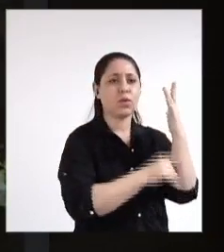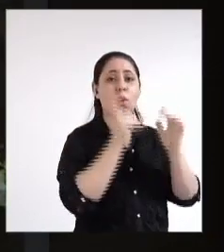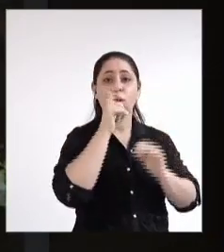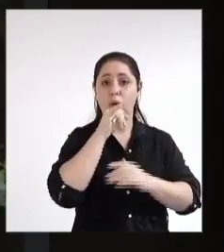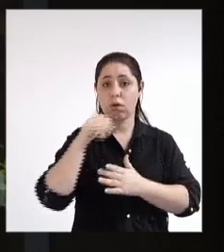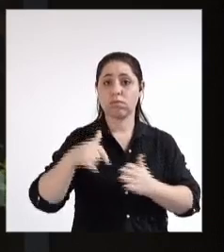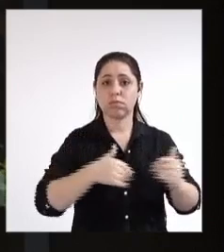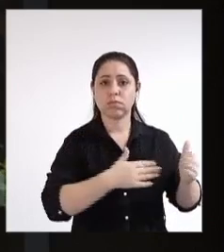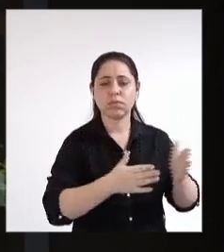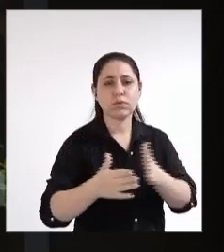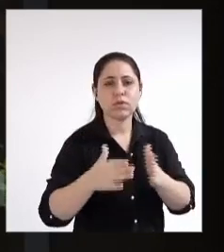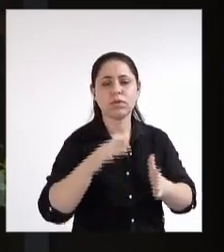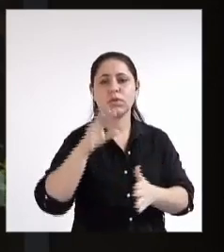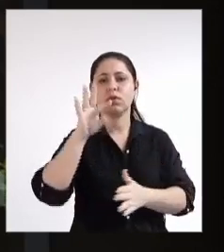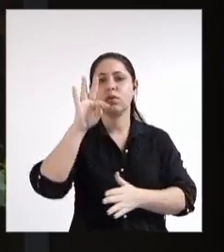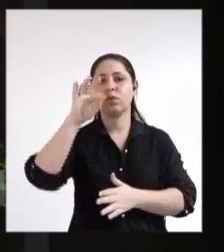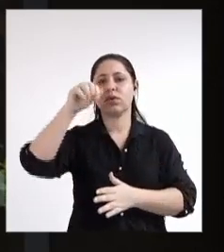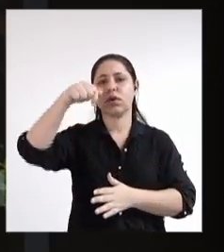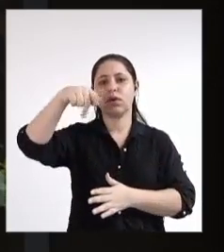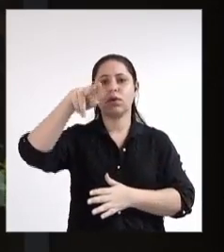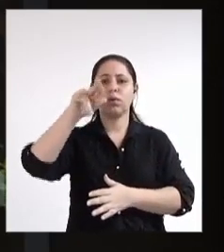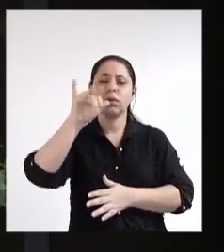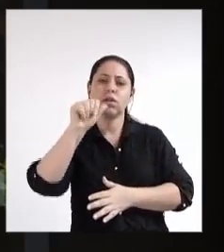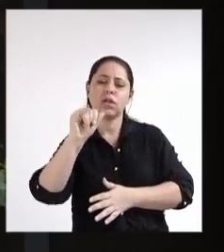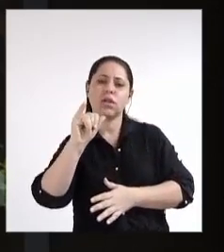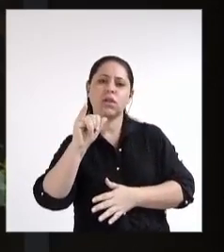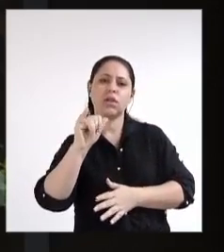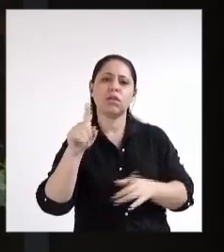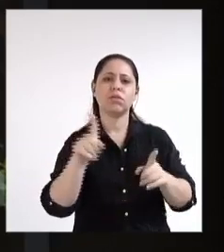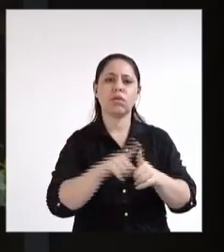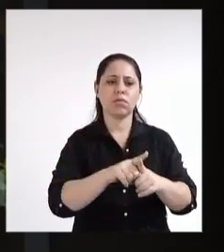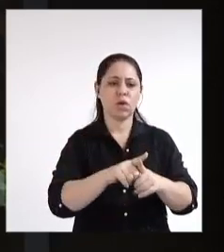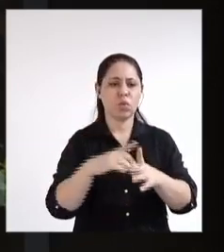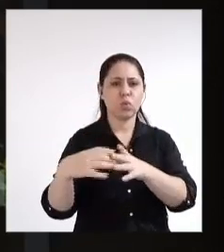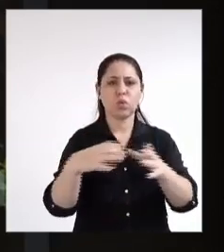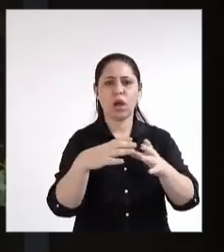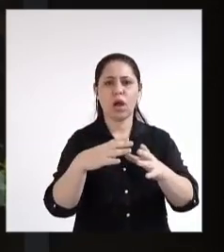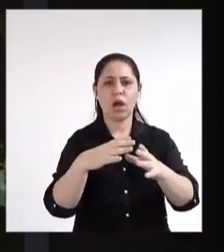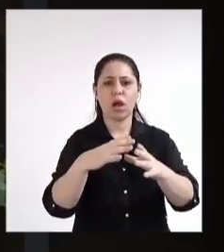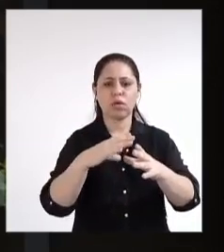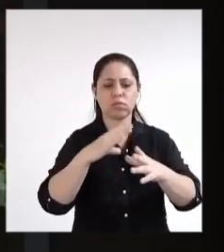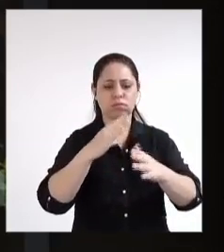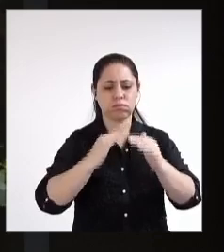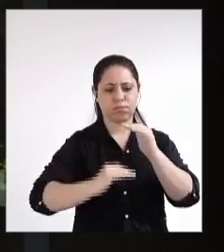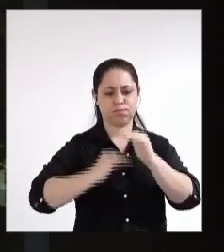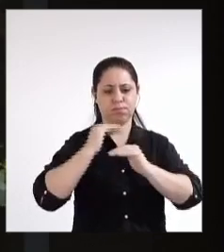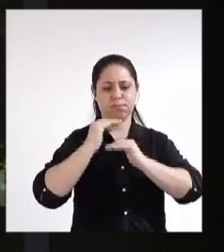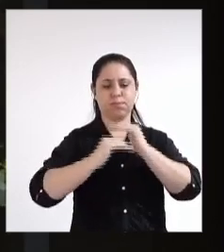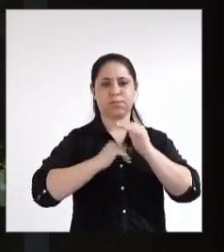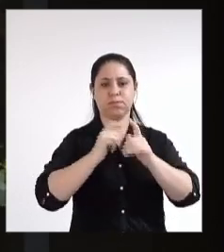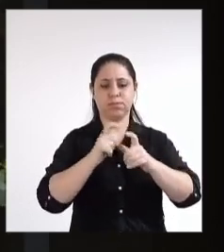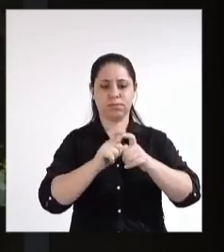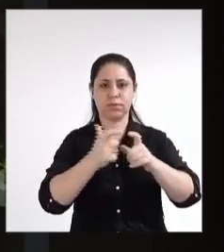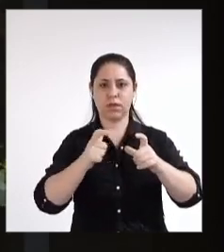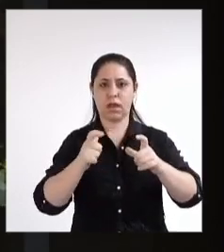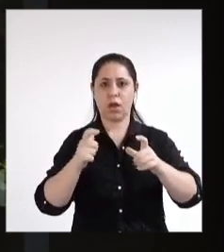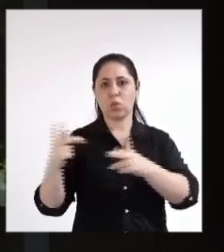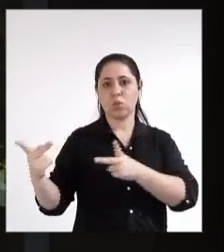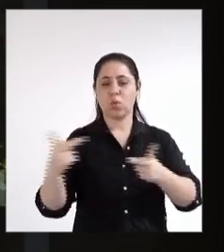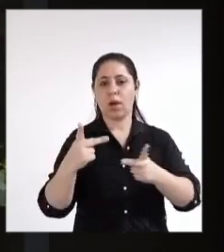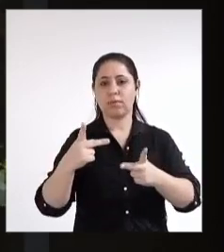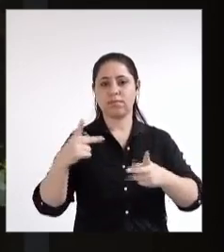que nós temos lá dos cânions né é uma área de bastante potencial para o turismo 30 mil hectares